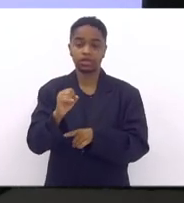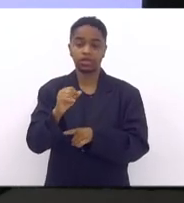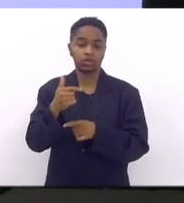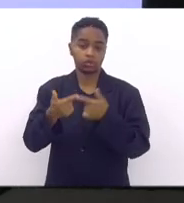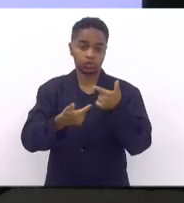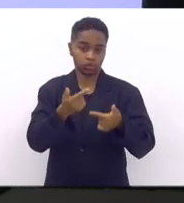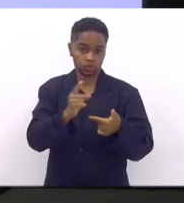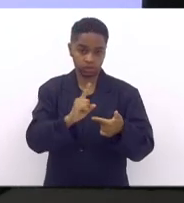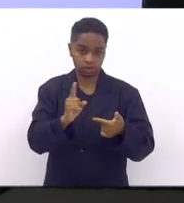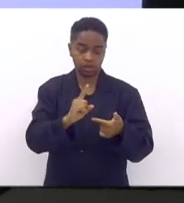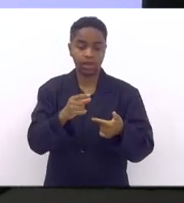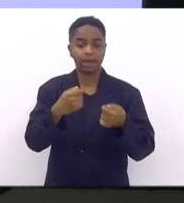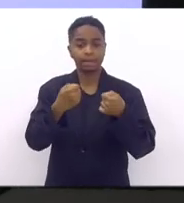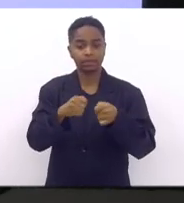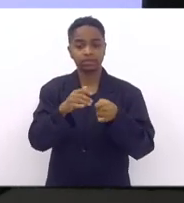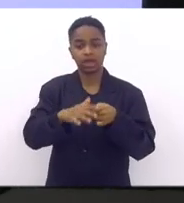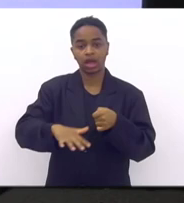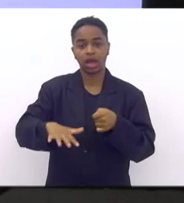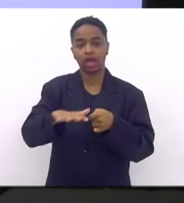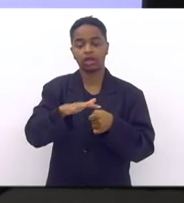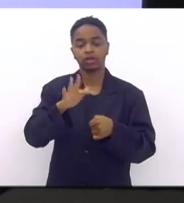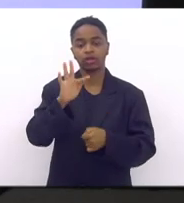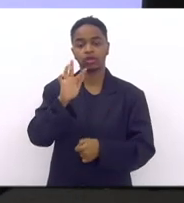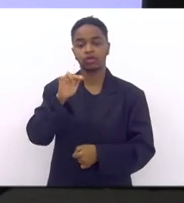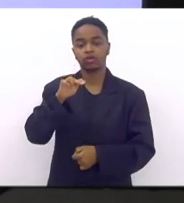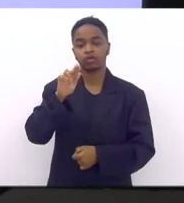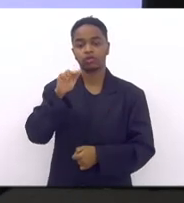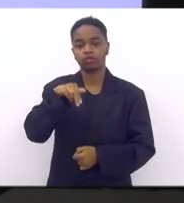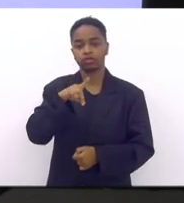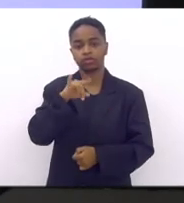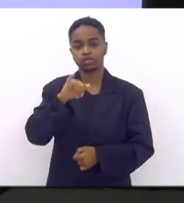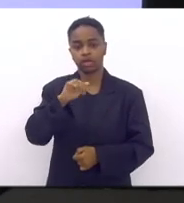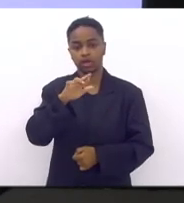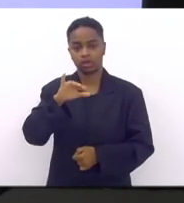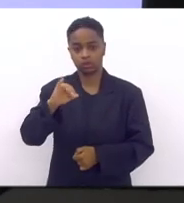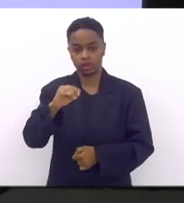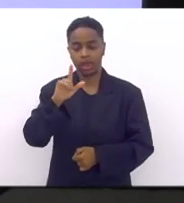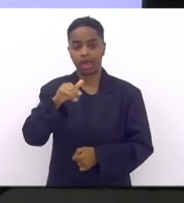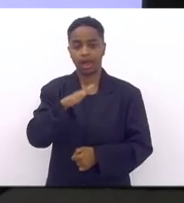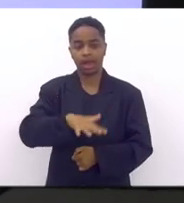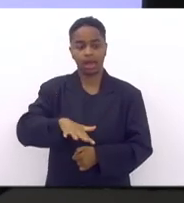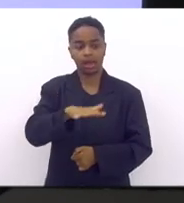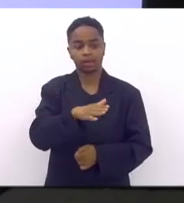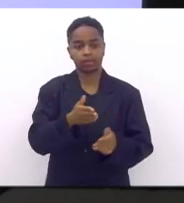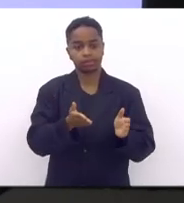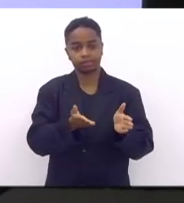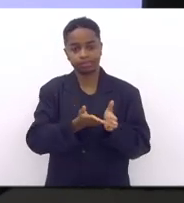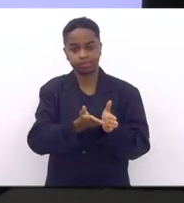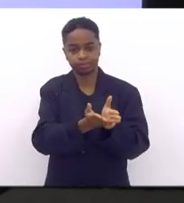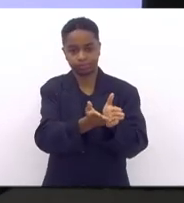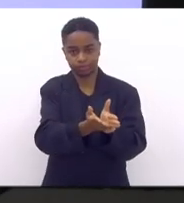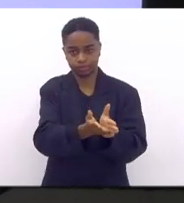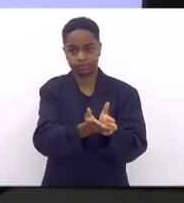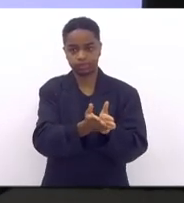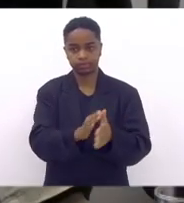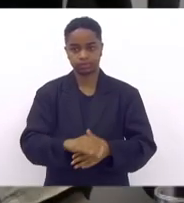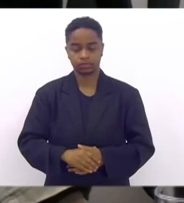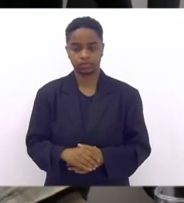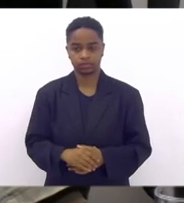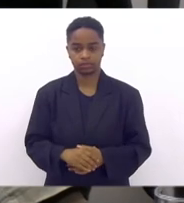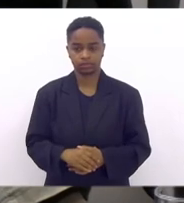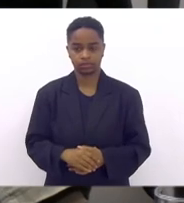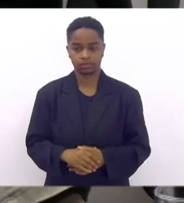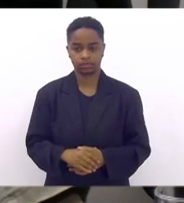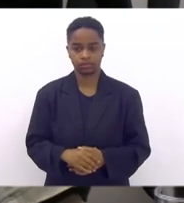áreas fundeadas são áreas da autoridade portuária que tem plano de emergência individual foi o caso lá do navio truc con Conrad o caso do navio São